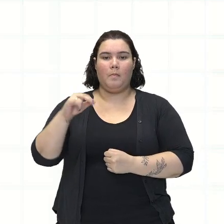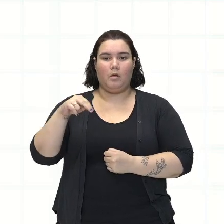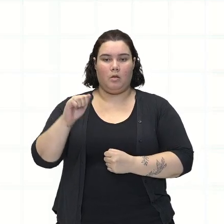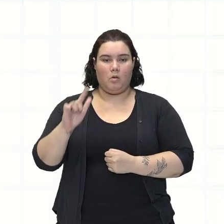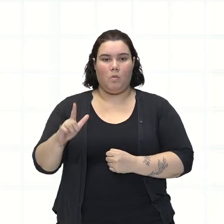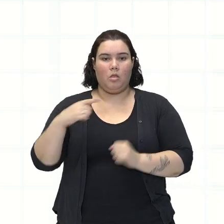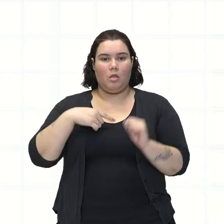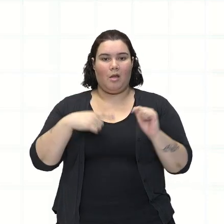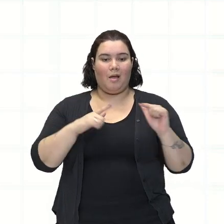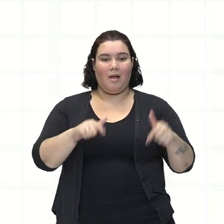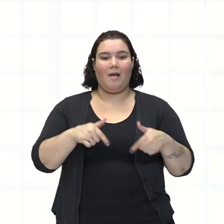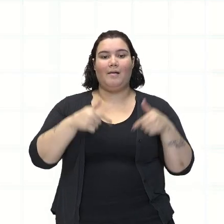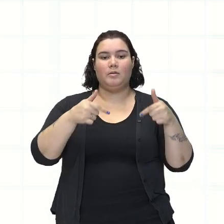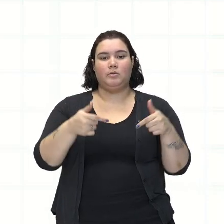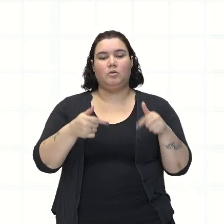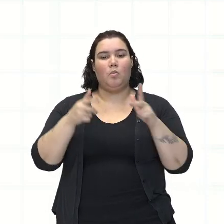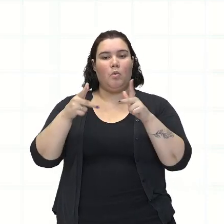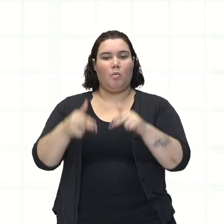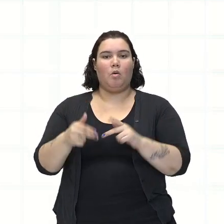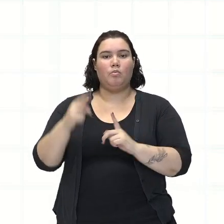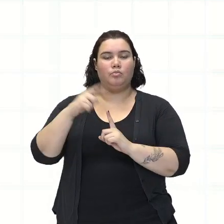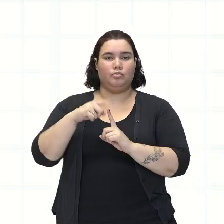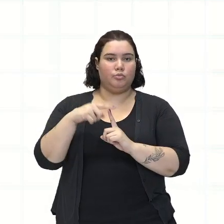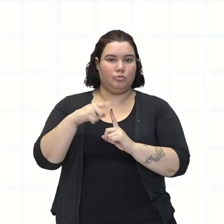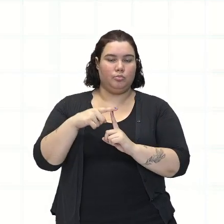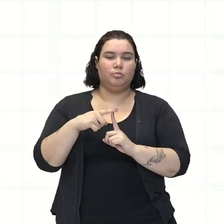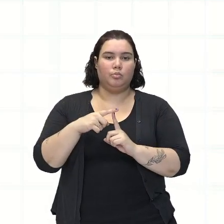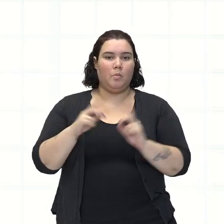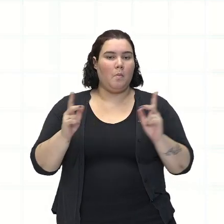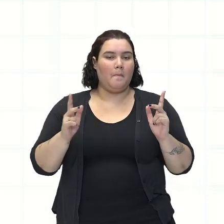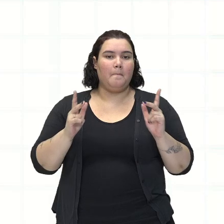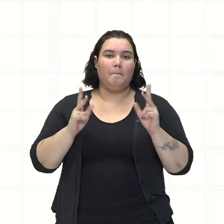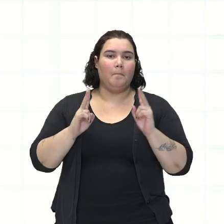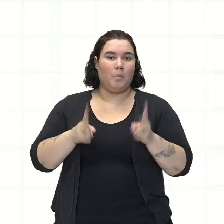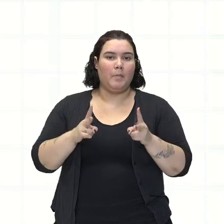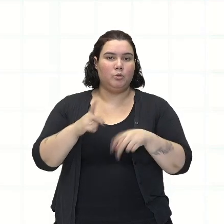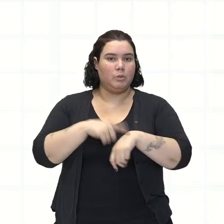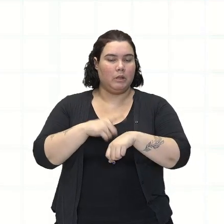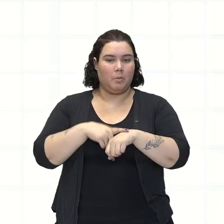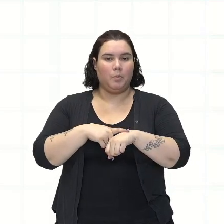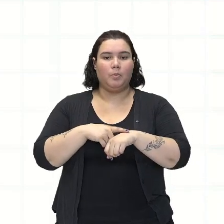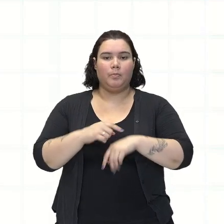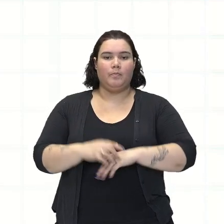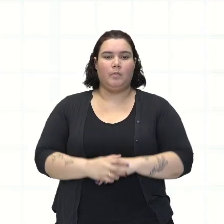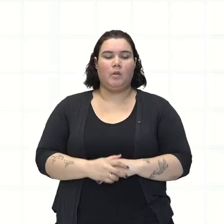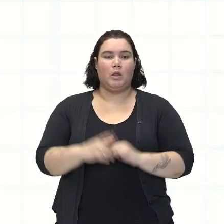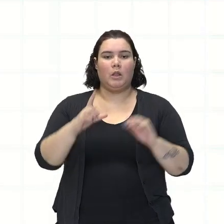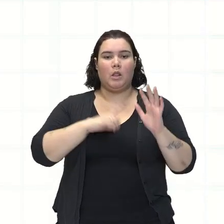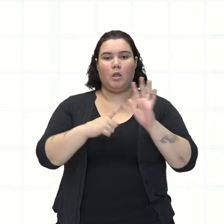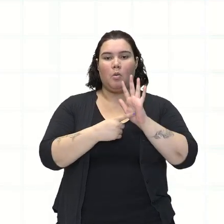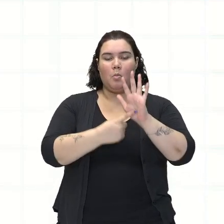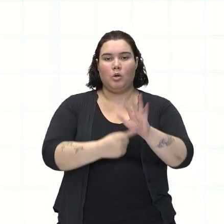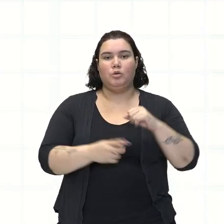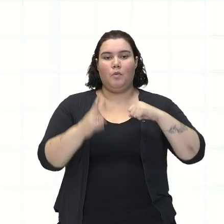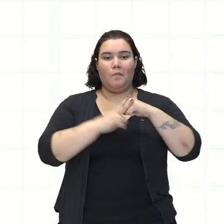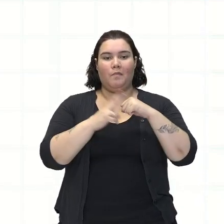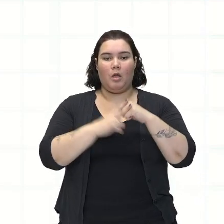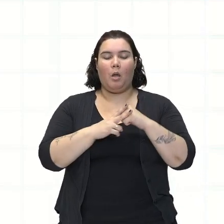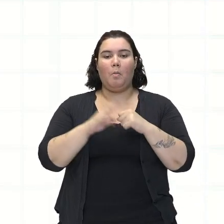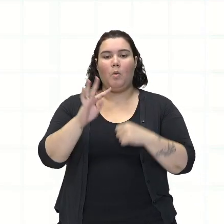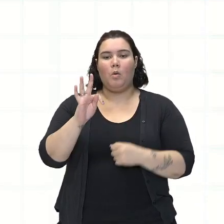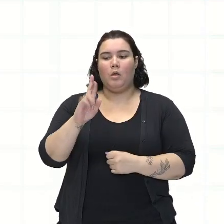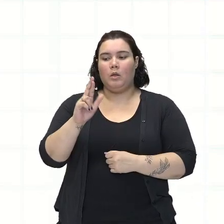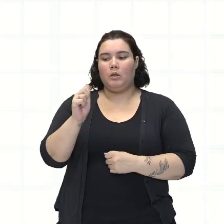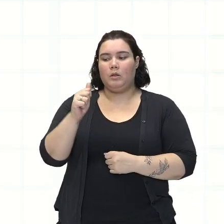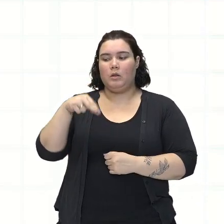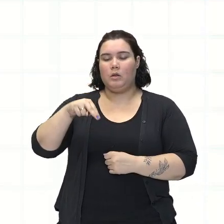um estado ao mesmo tempo. Então, ele vai apresentar verbos transitivos ou intransitivos e seus núcleos são